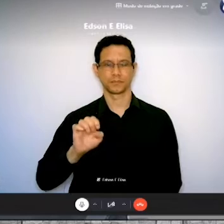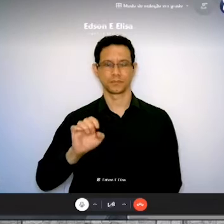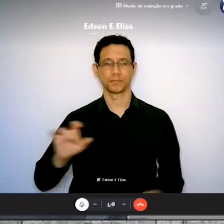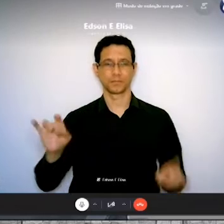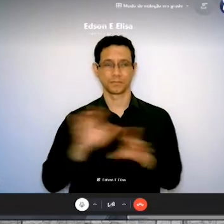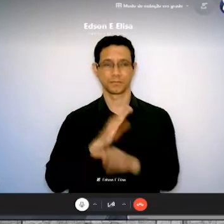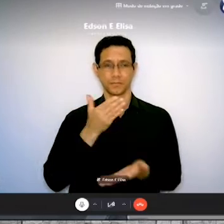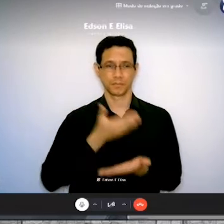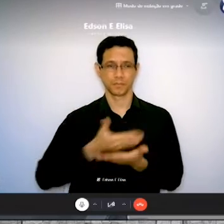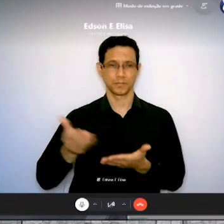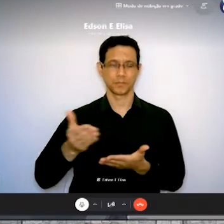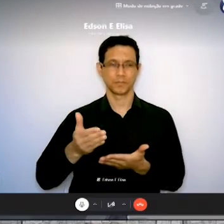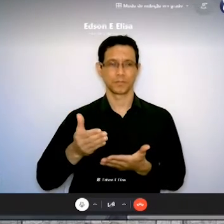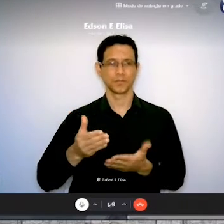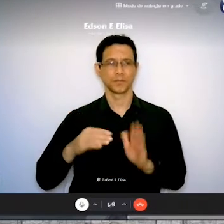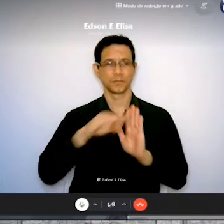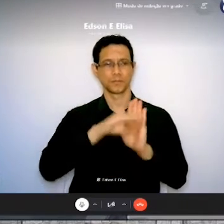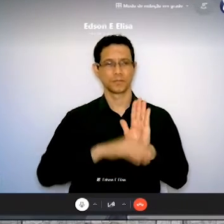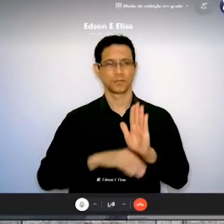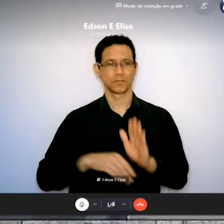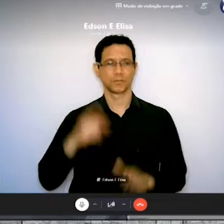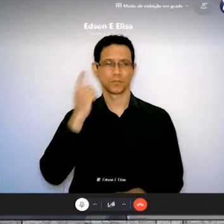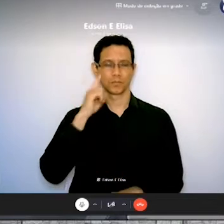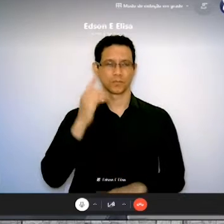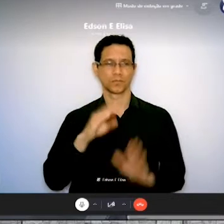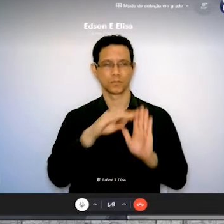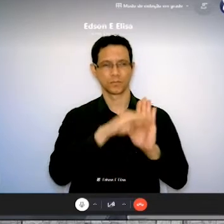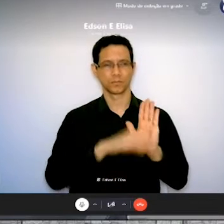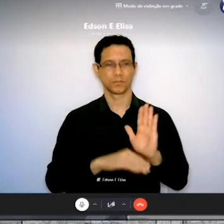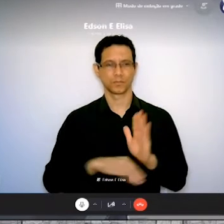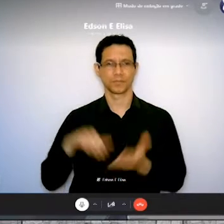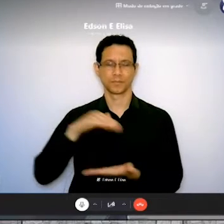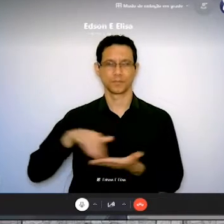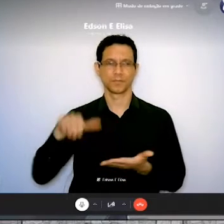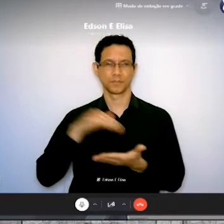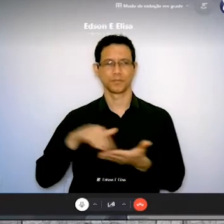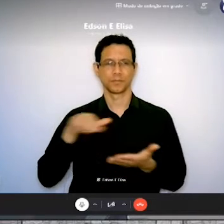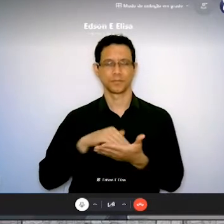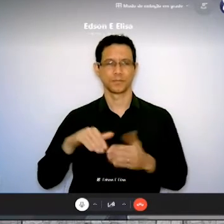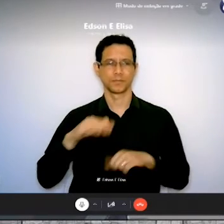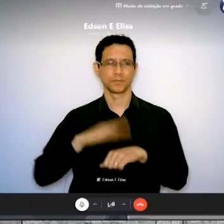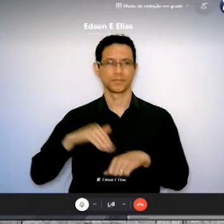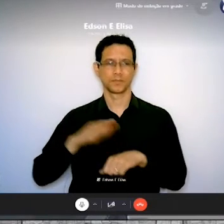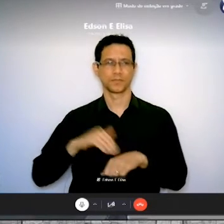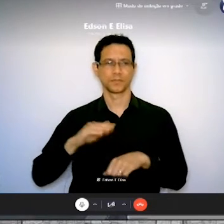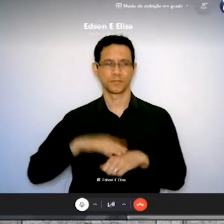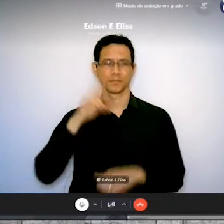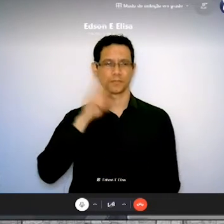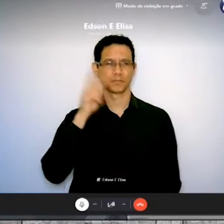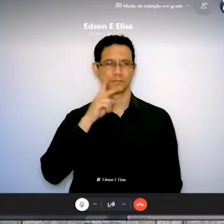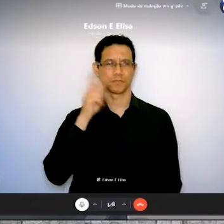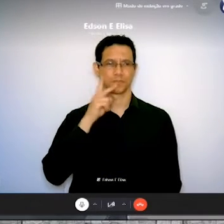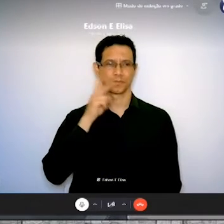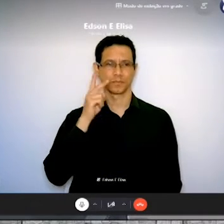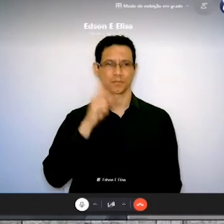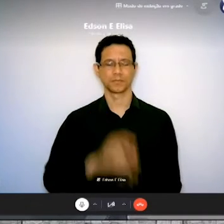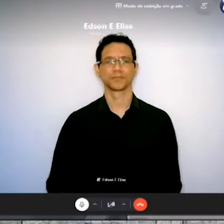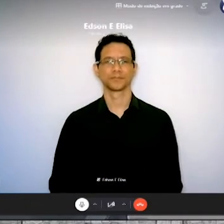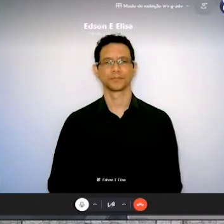as mudanças buscam modernizar as reuniões plenárias da Câmara e facilitar o acesso da população a elas.